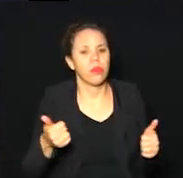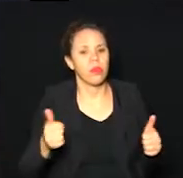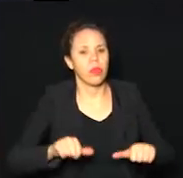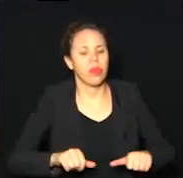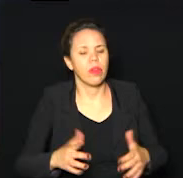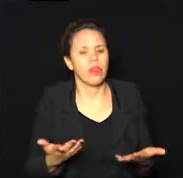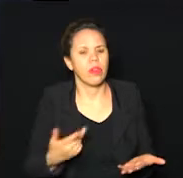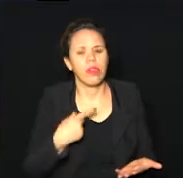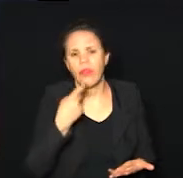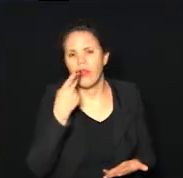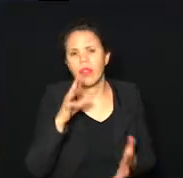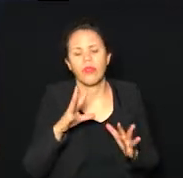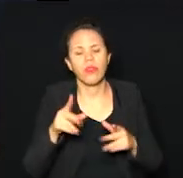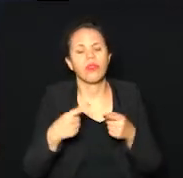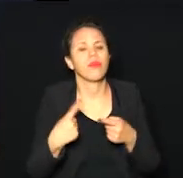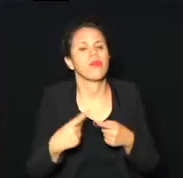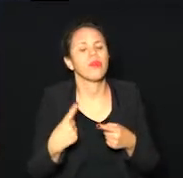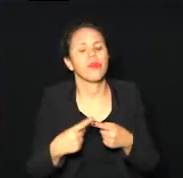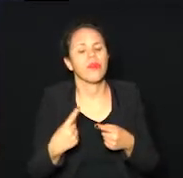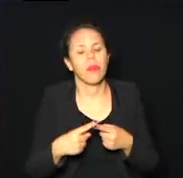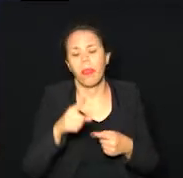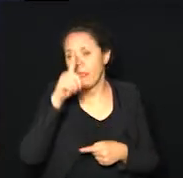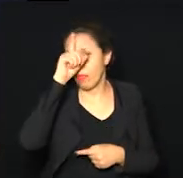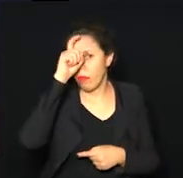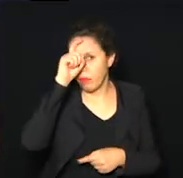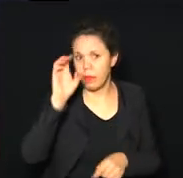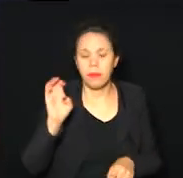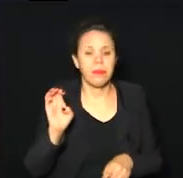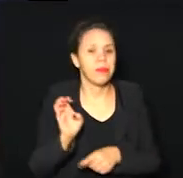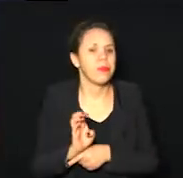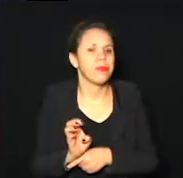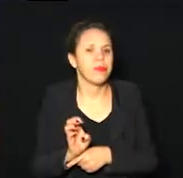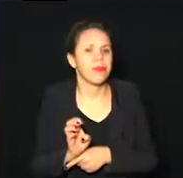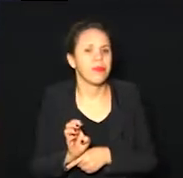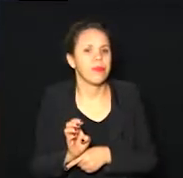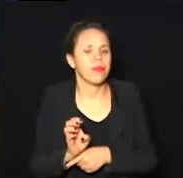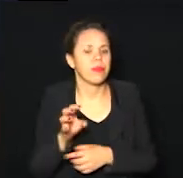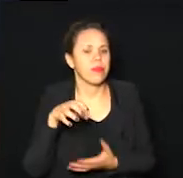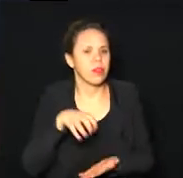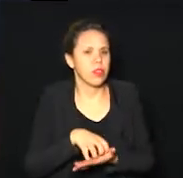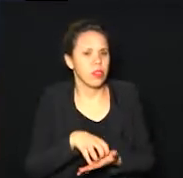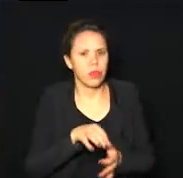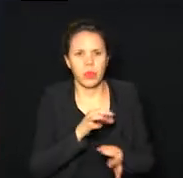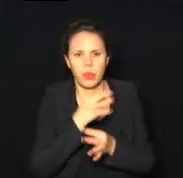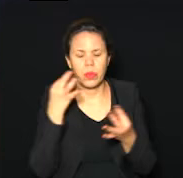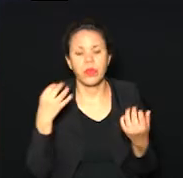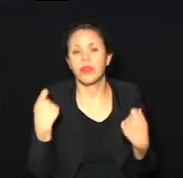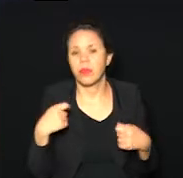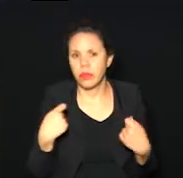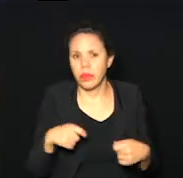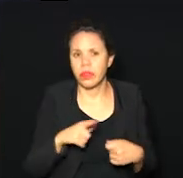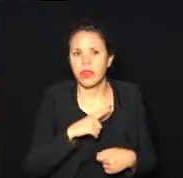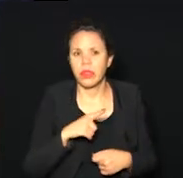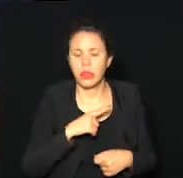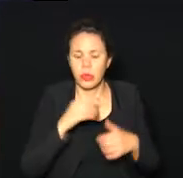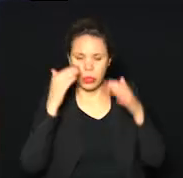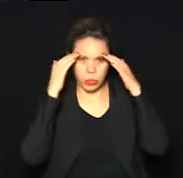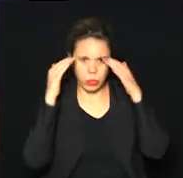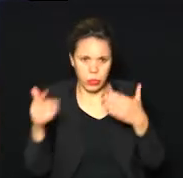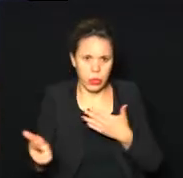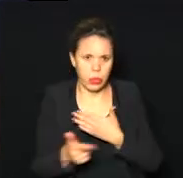estou dizendo tudo isso por quê? Porque os hospitais universitários são um centro de excelência que deveria estar cumprindo um